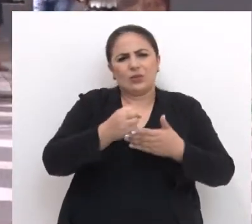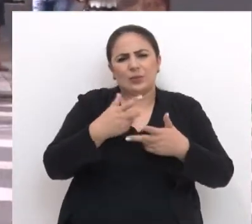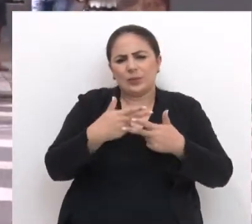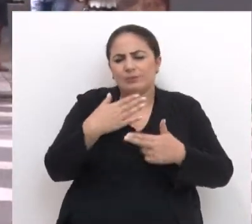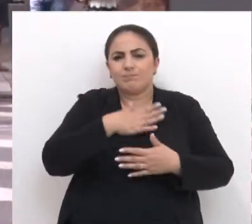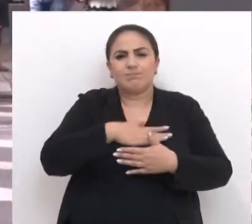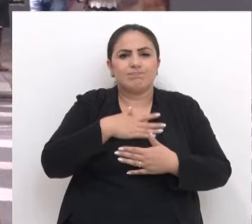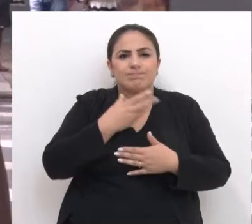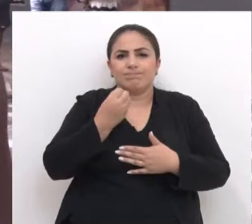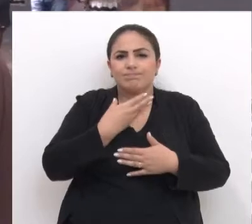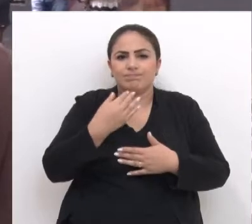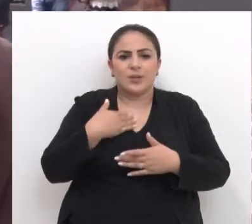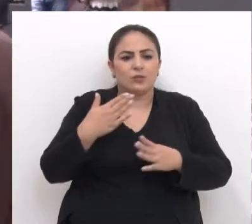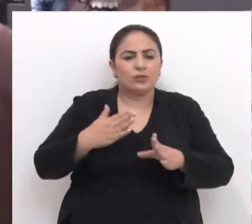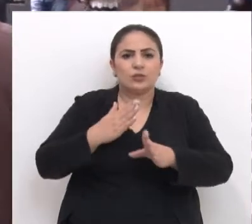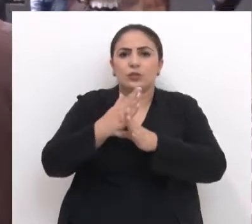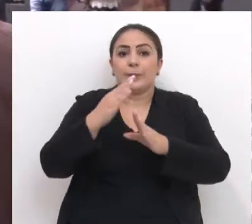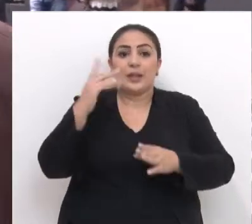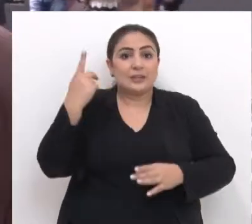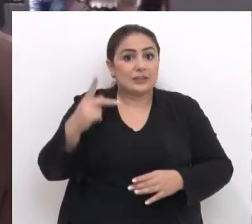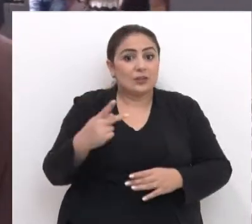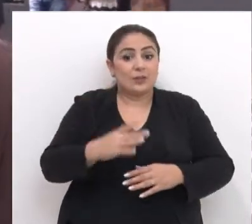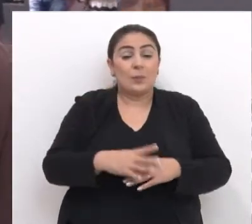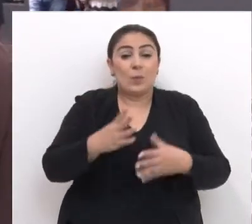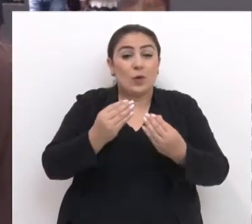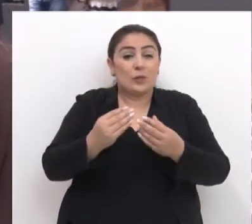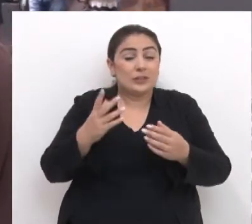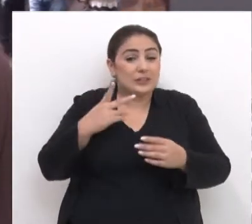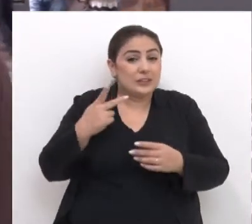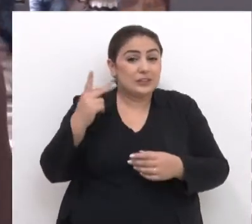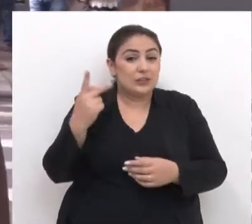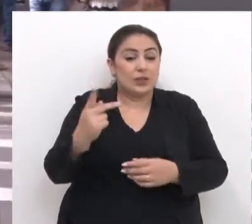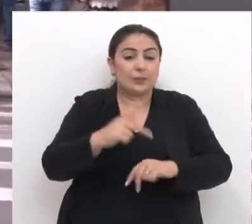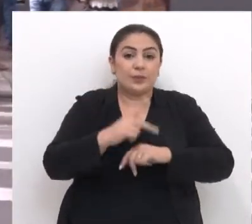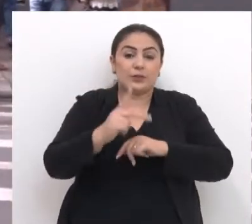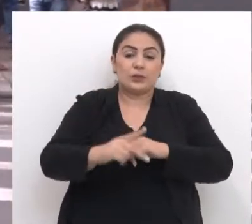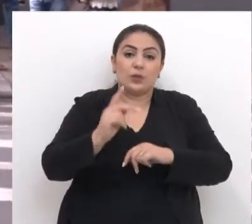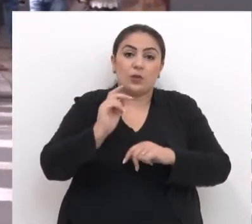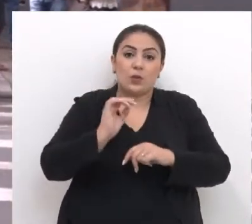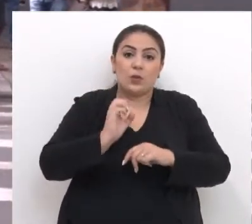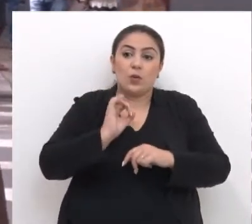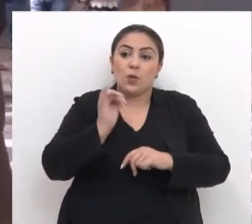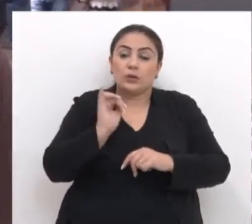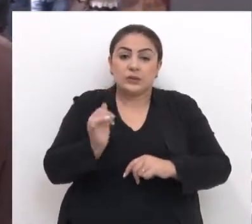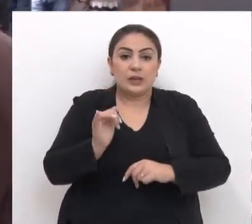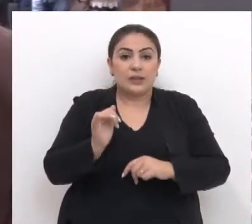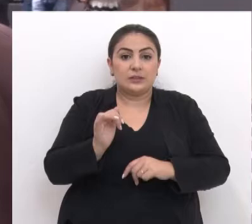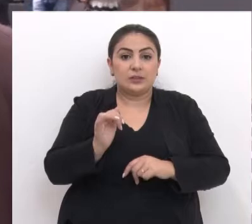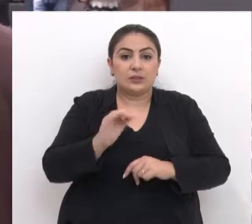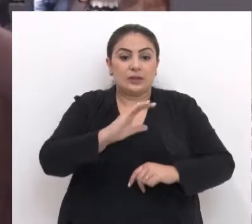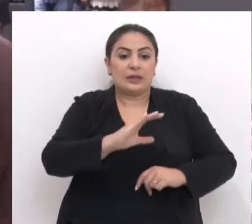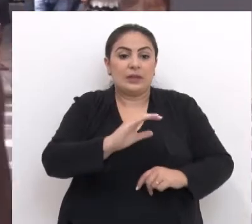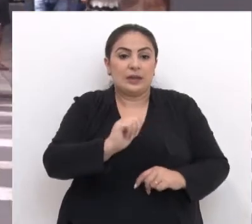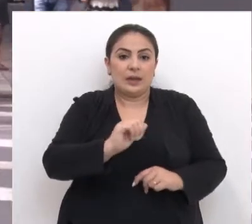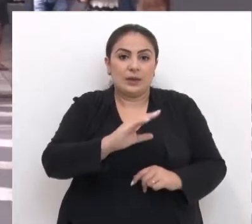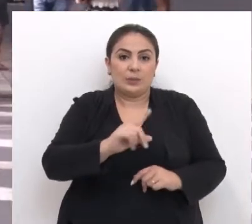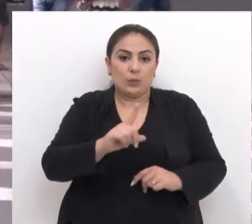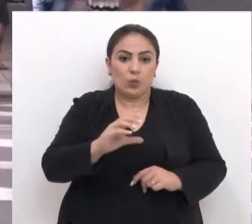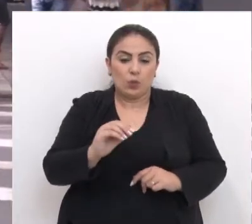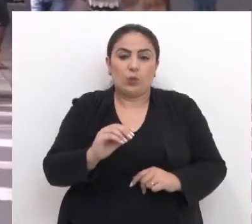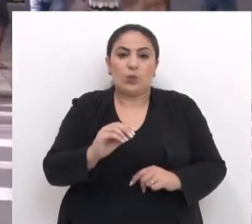me trouxe muitas satisfações. Eu descobri muitas histórias de Passo Fundo contadas no Caboclo Serrano, a história de